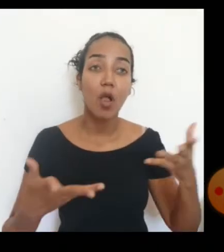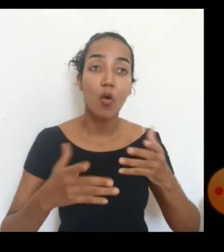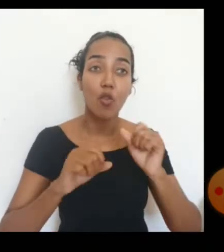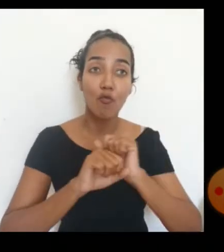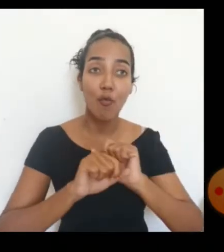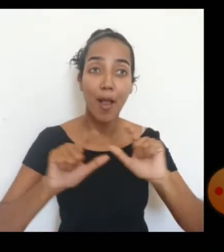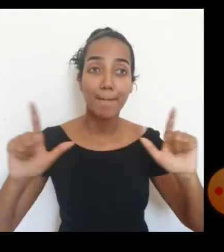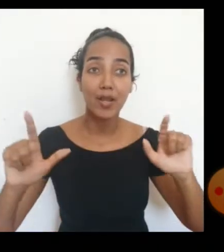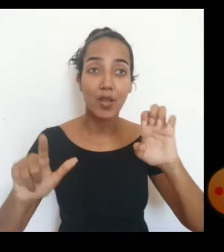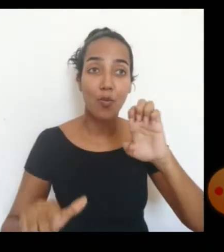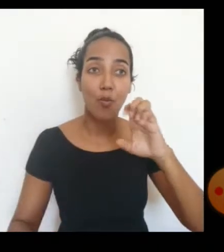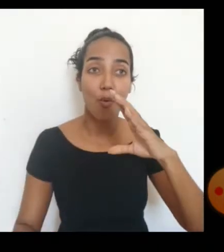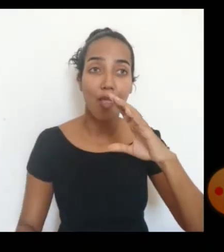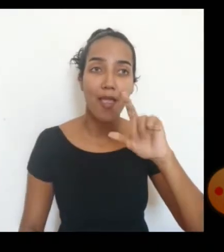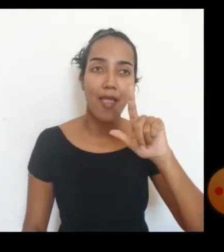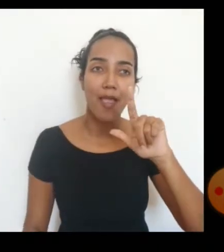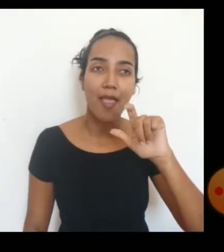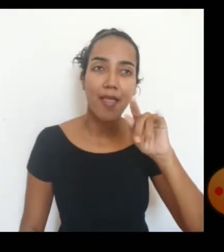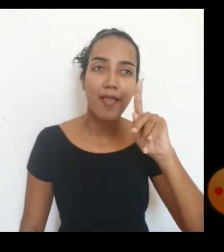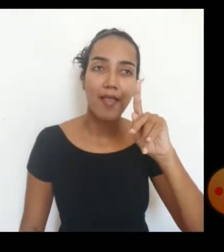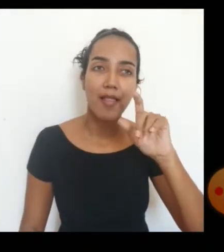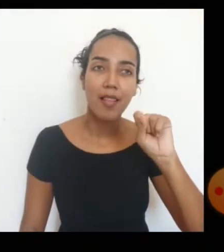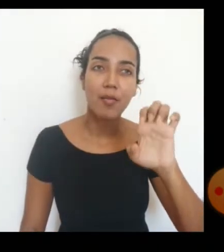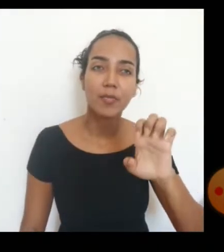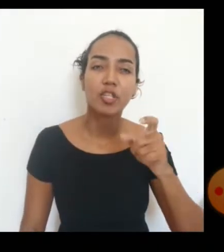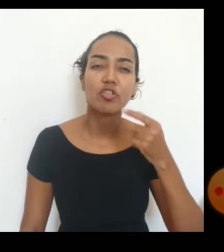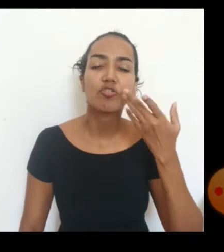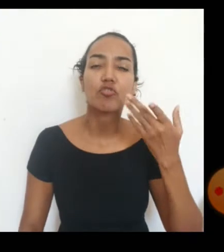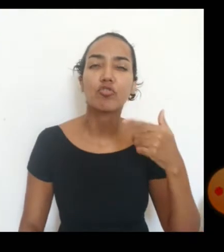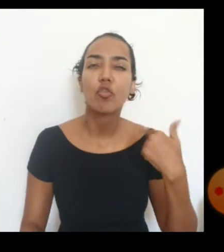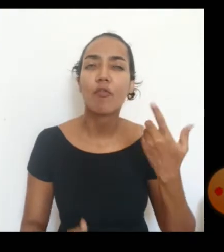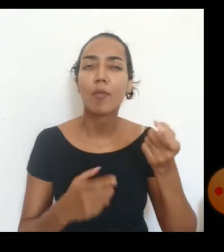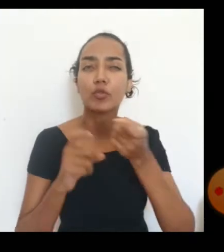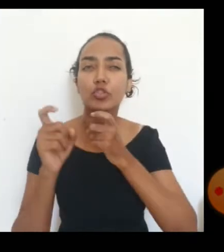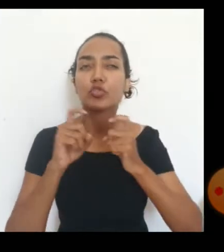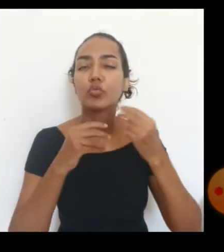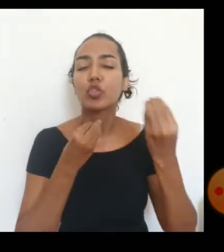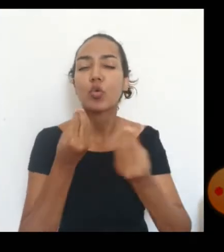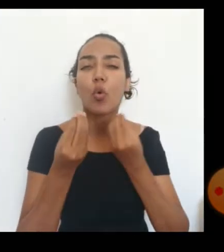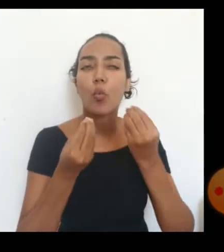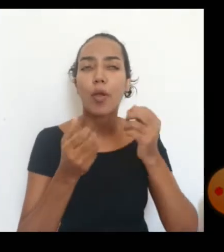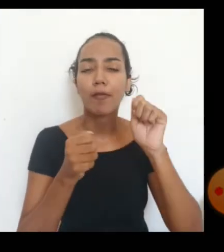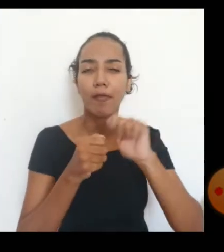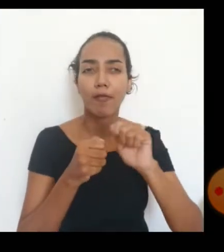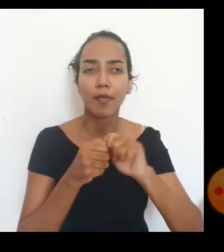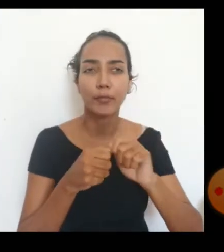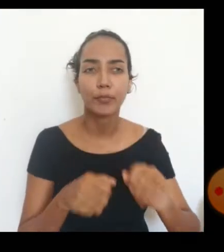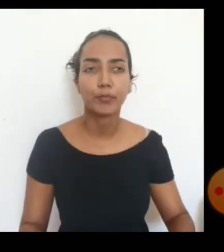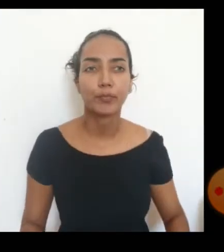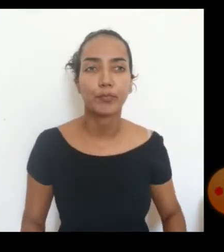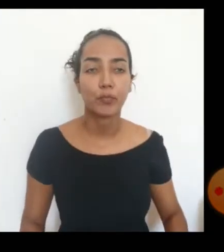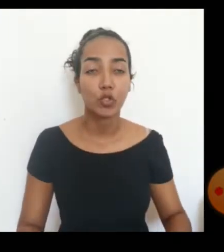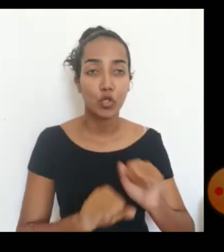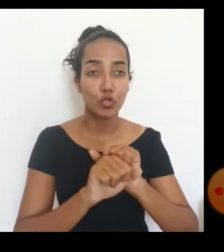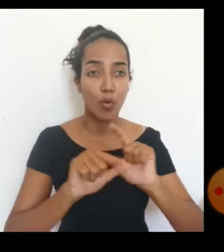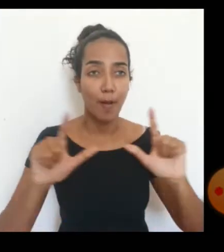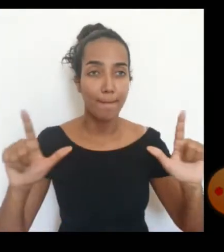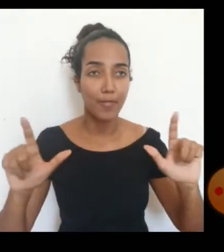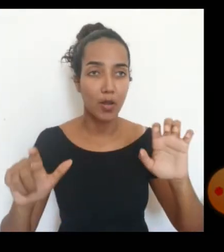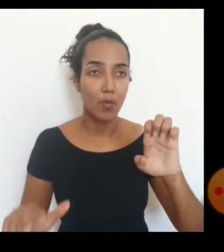discutir um pouco como é que essa implementação pode ser feita. Deixa eu abrir aqui o Eclipse.